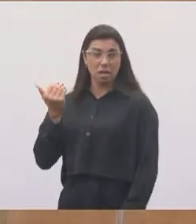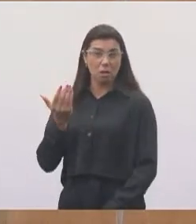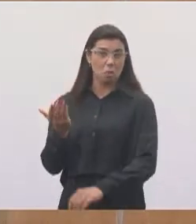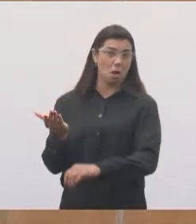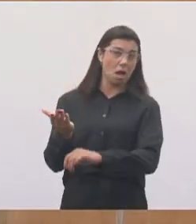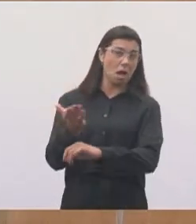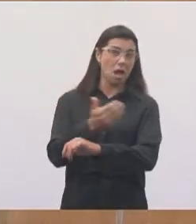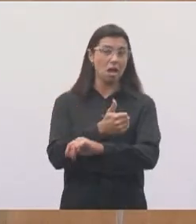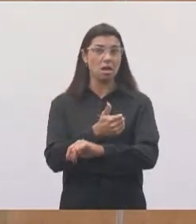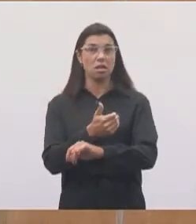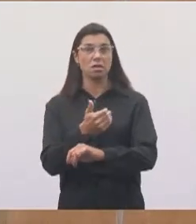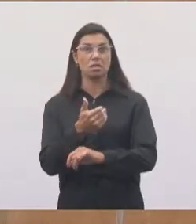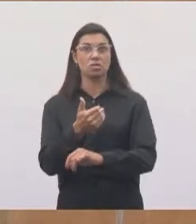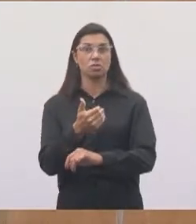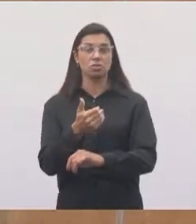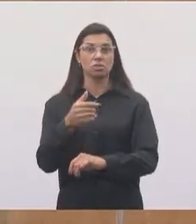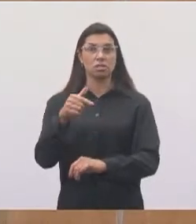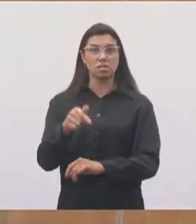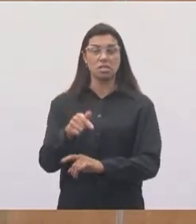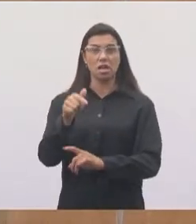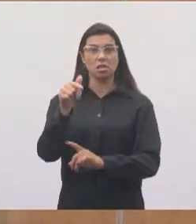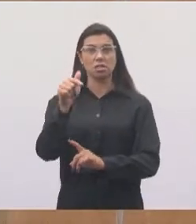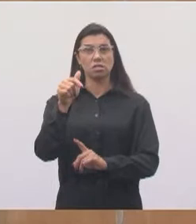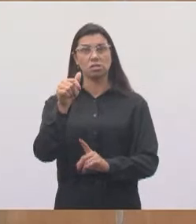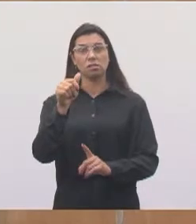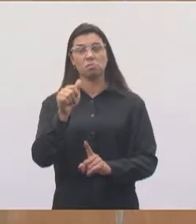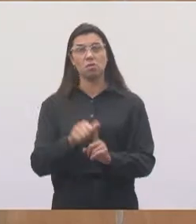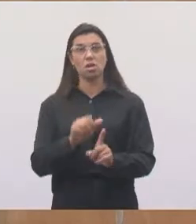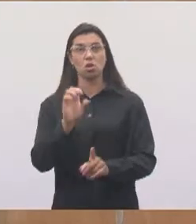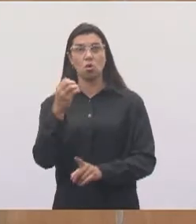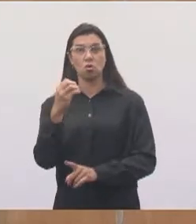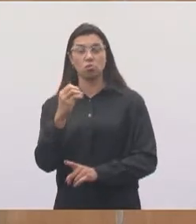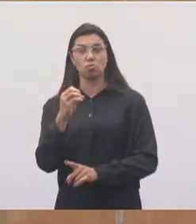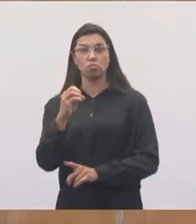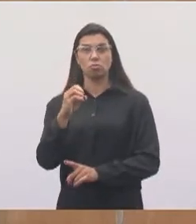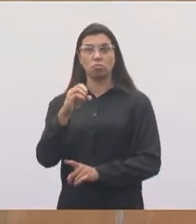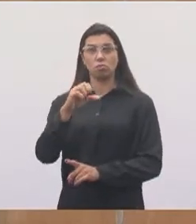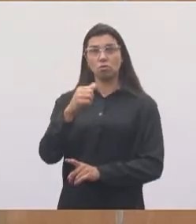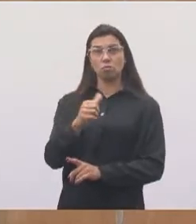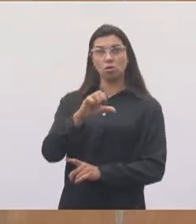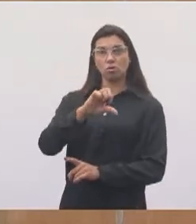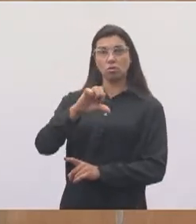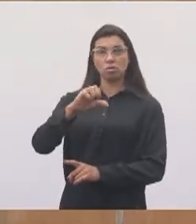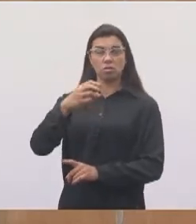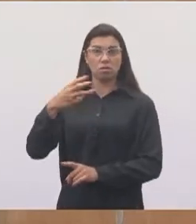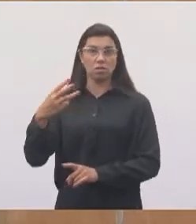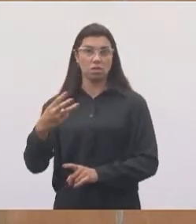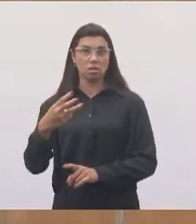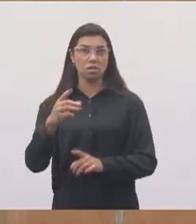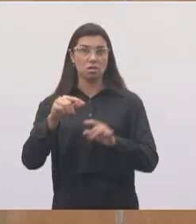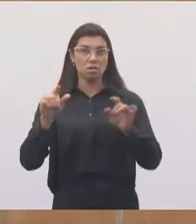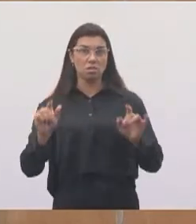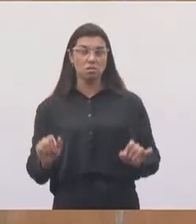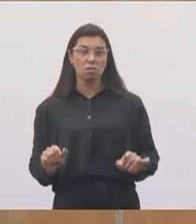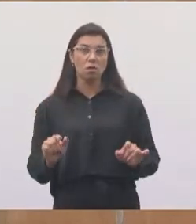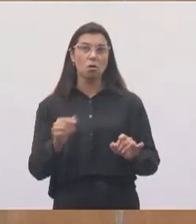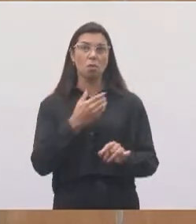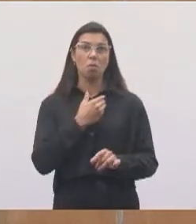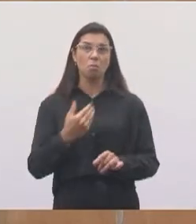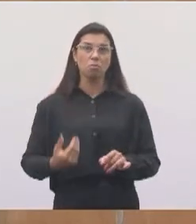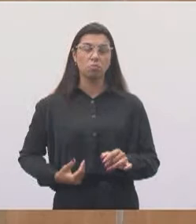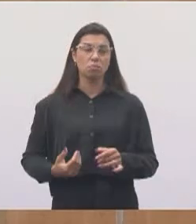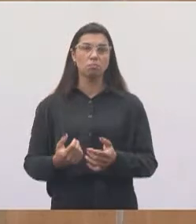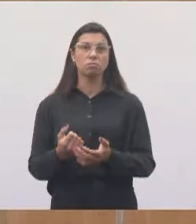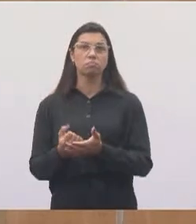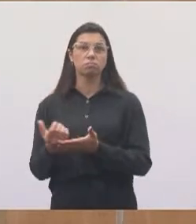de 7 de outubro de 93, os servidores recolhiam a sua contribuição